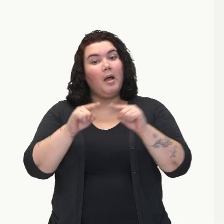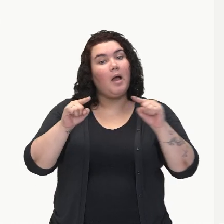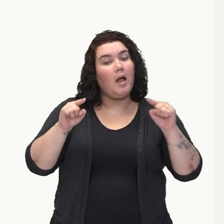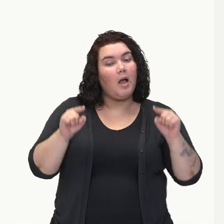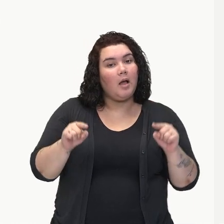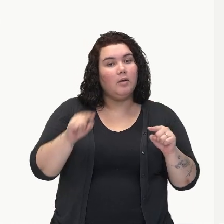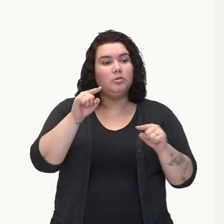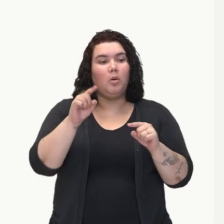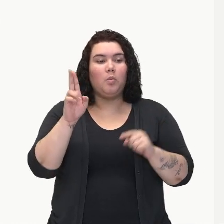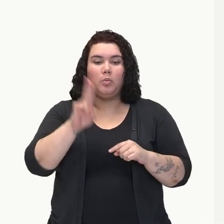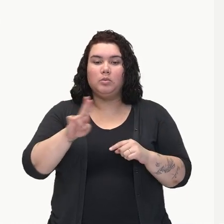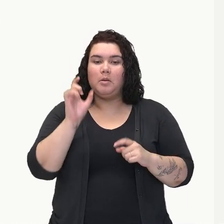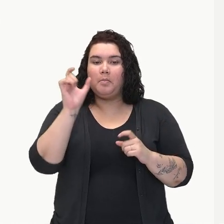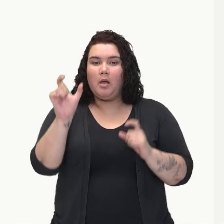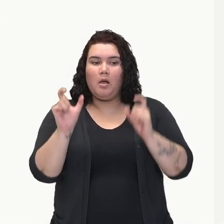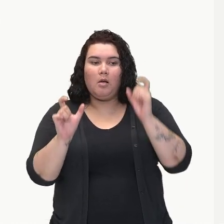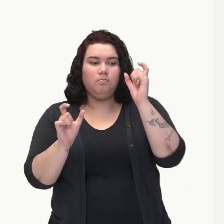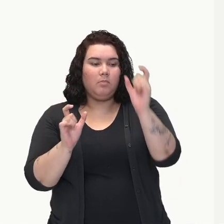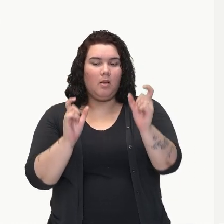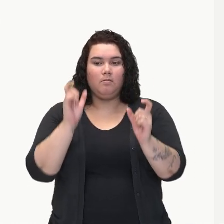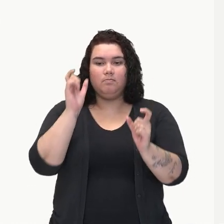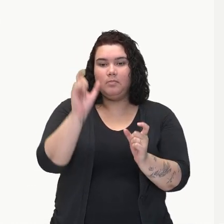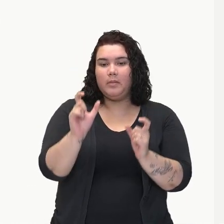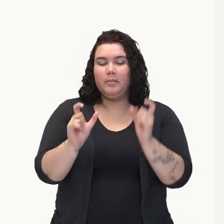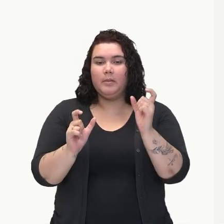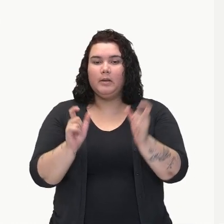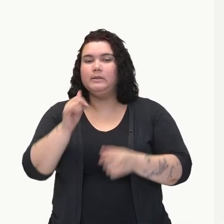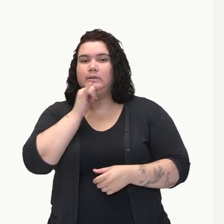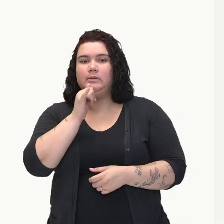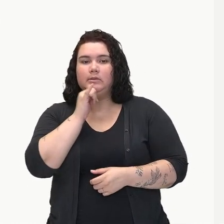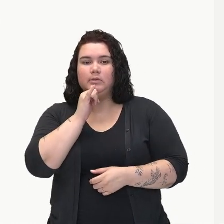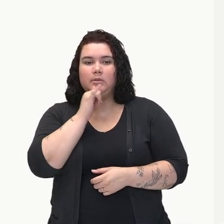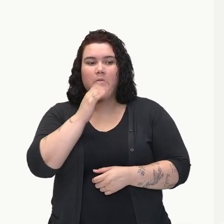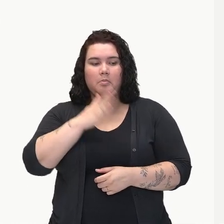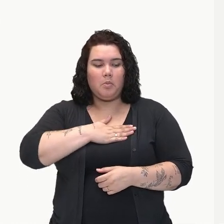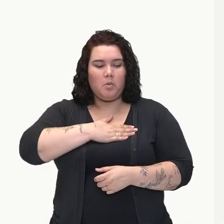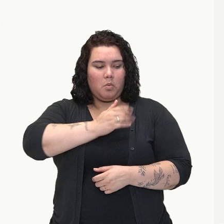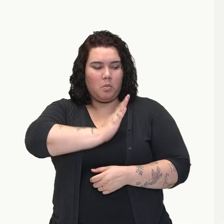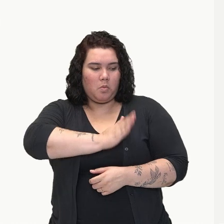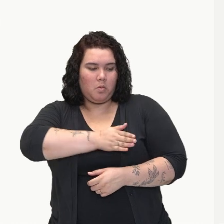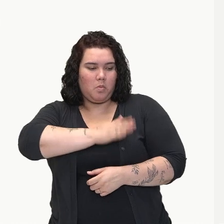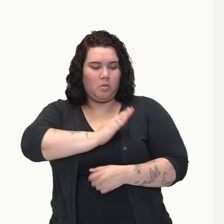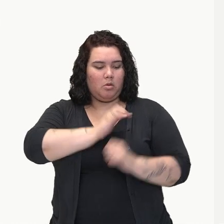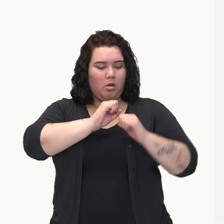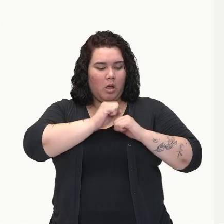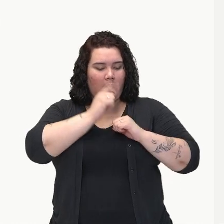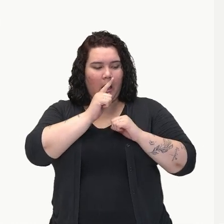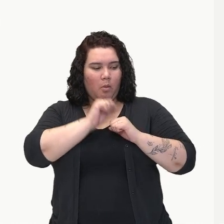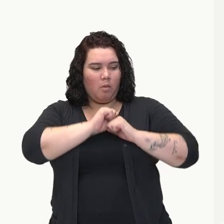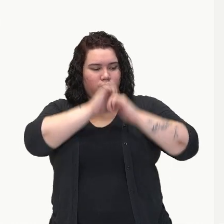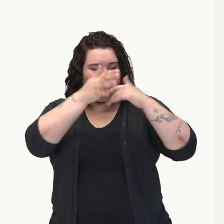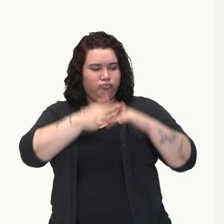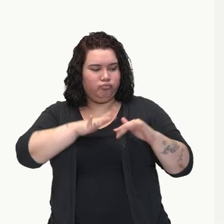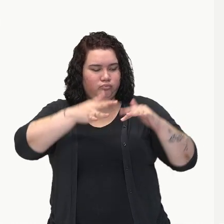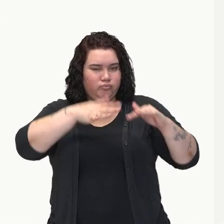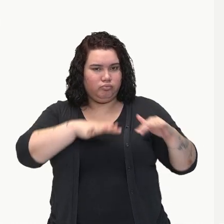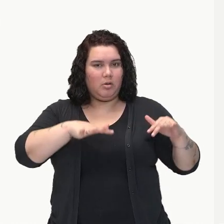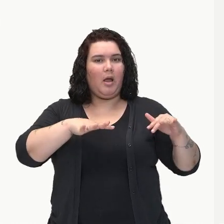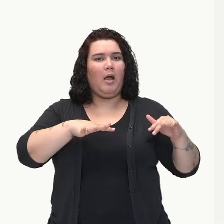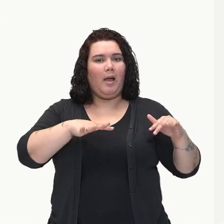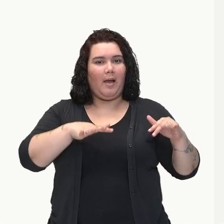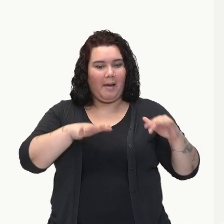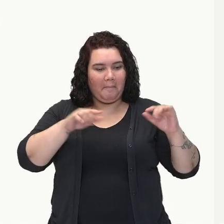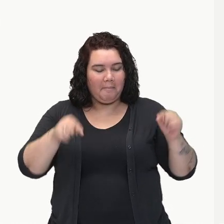vai brincando com as palavras, como se você dissesse o meu coração é um oceano, aí você abre para